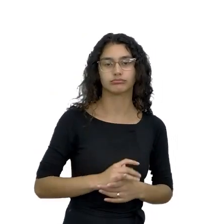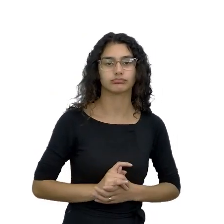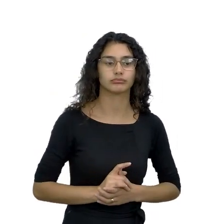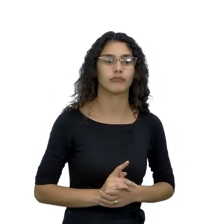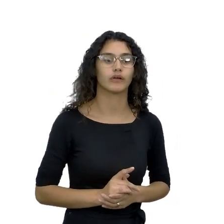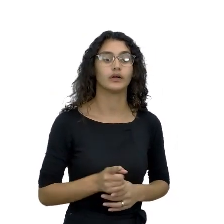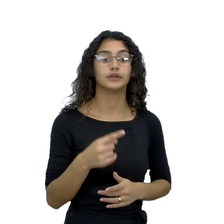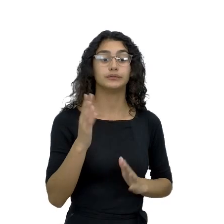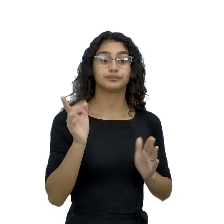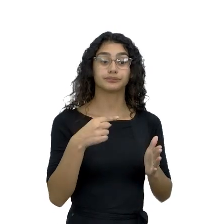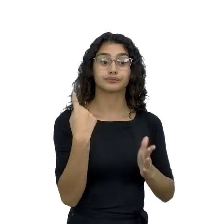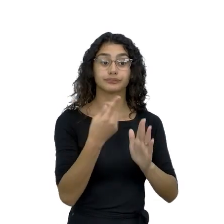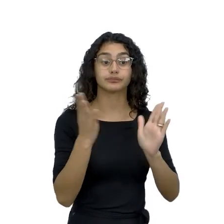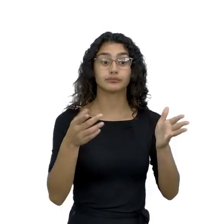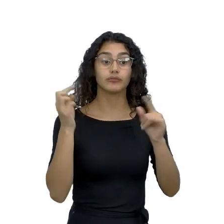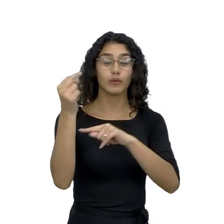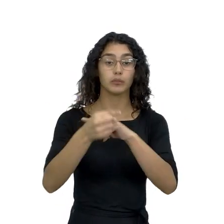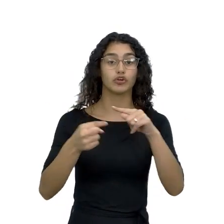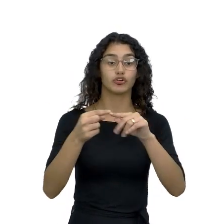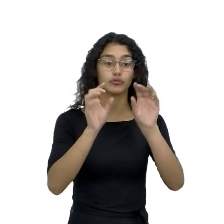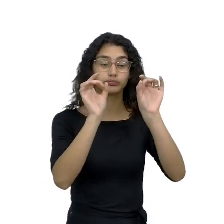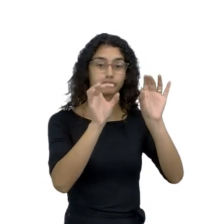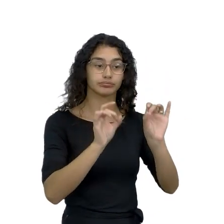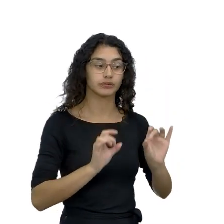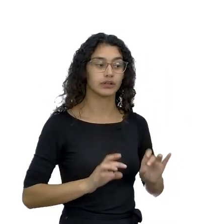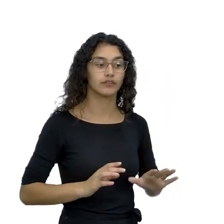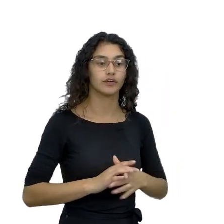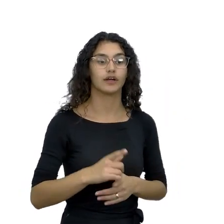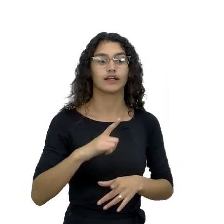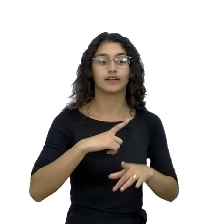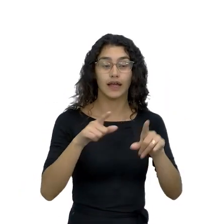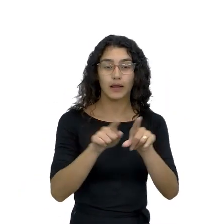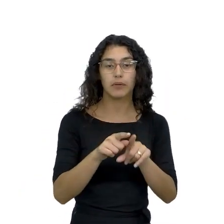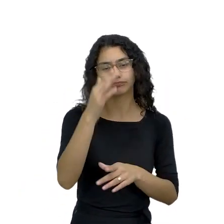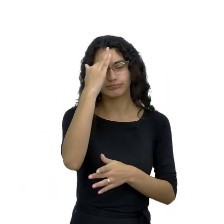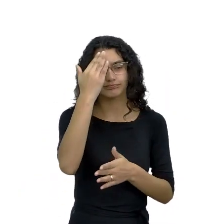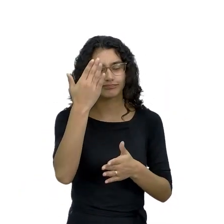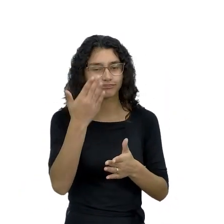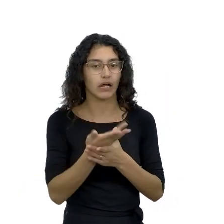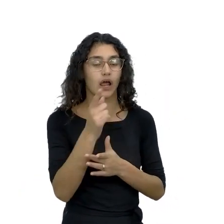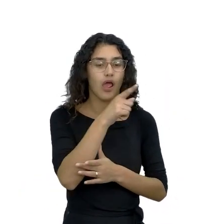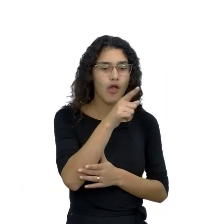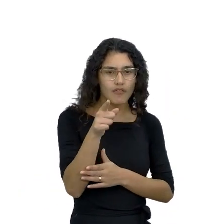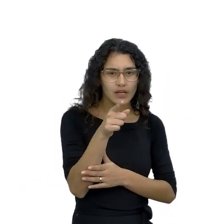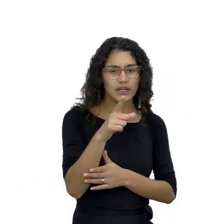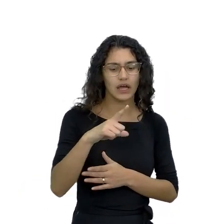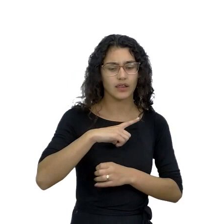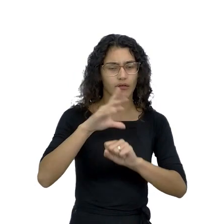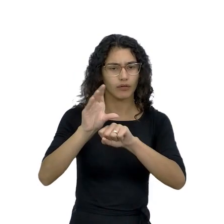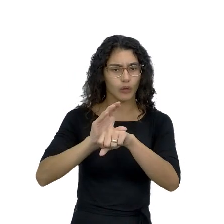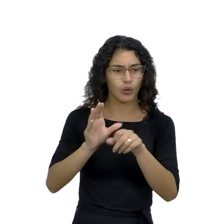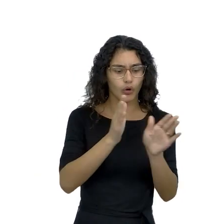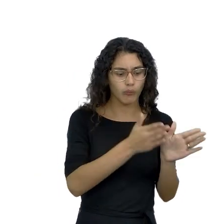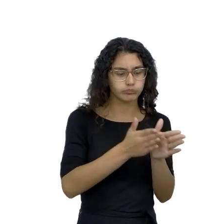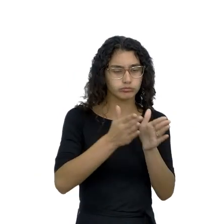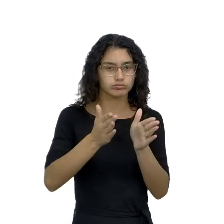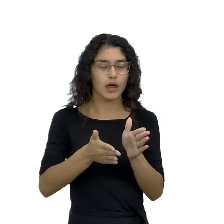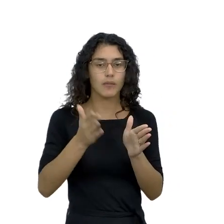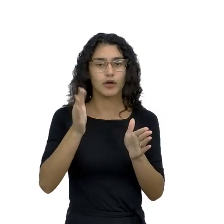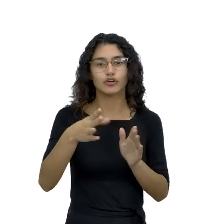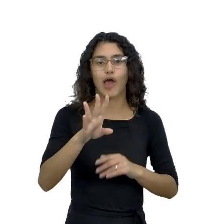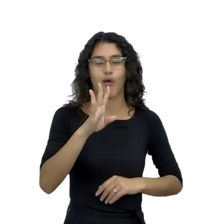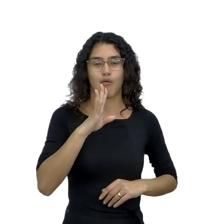Agora a gente vai para o objetivo específico. E eu tenho certeza que você, lá na formação de etapa,